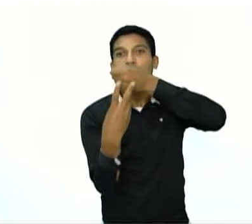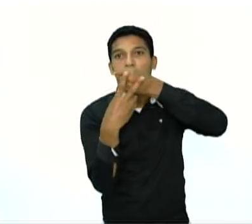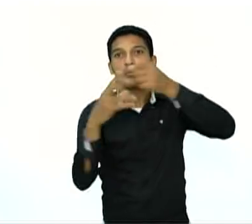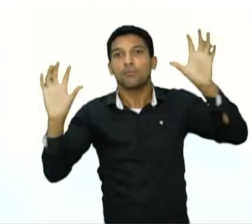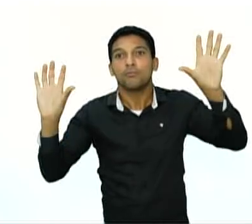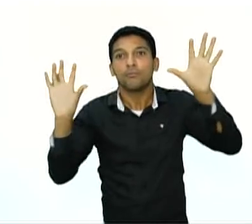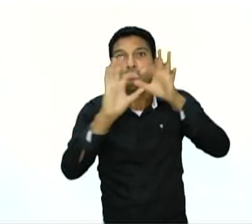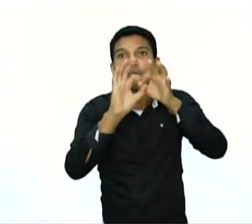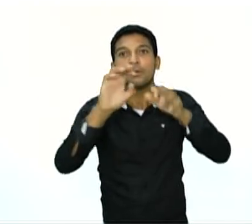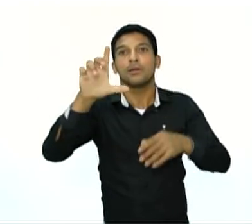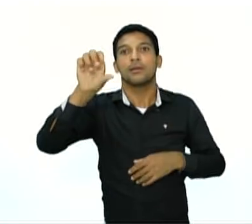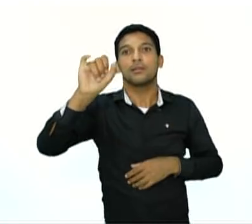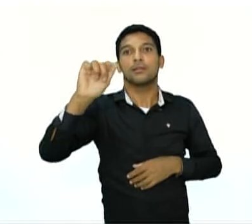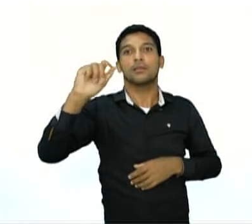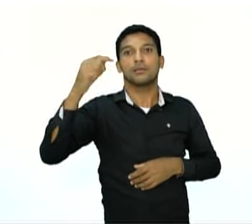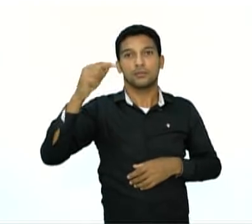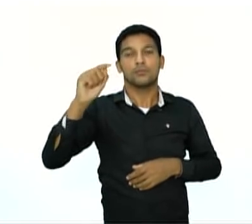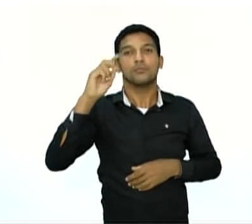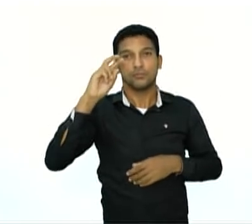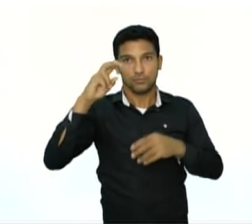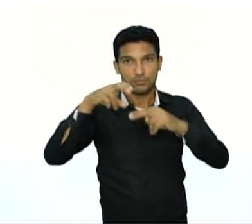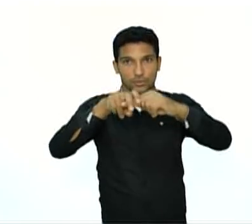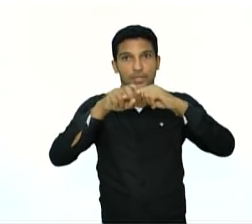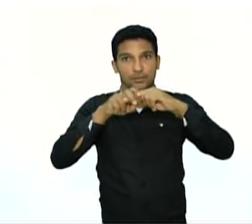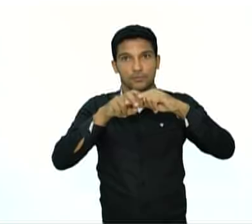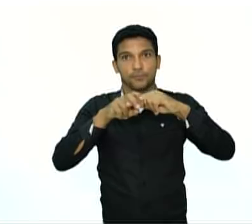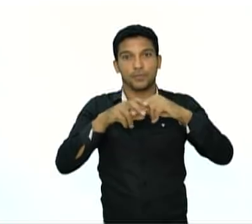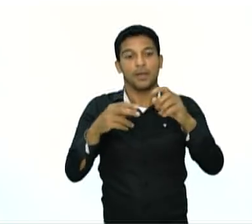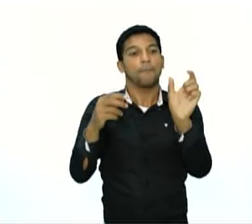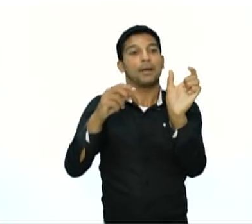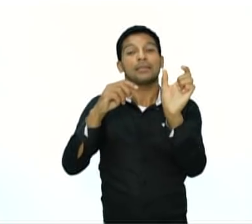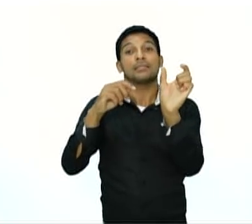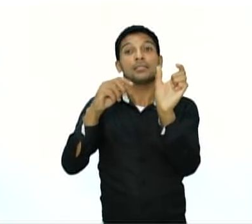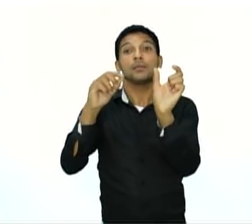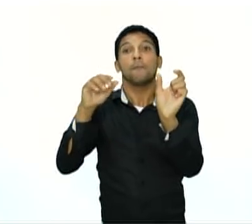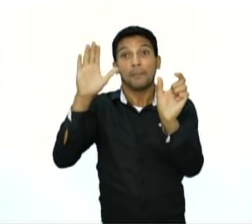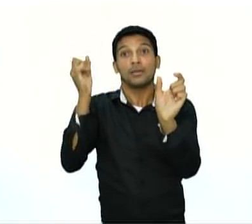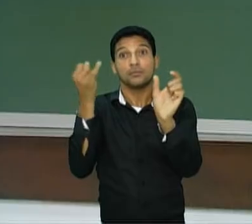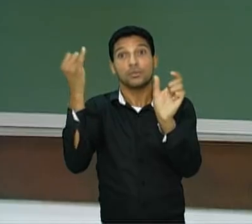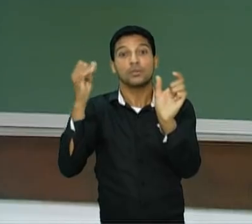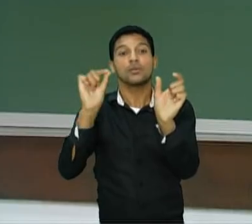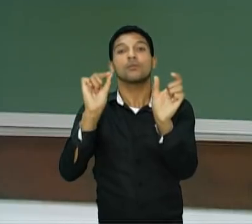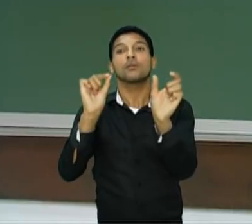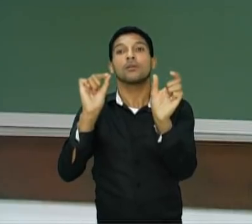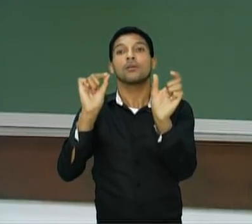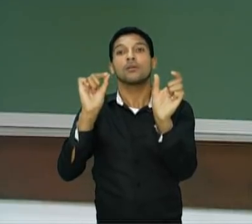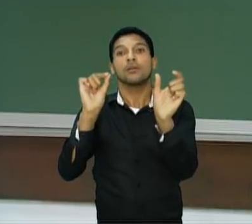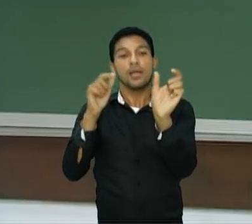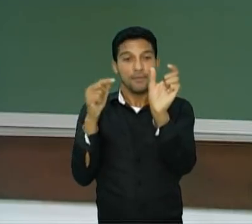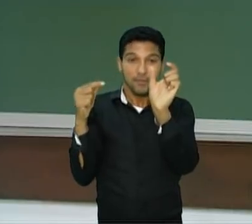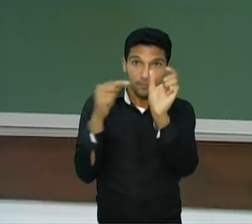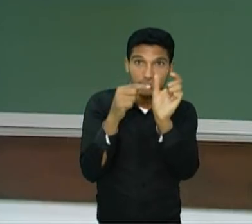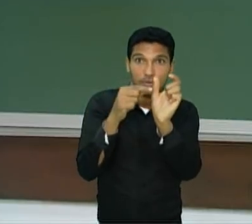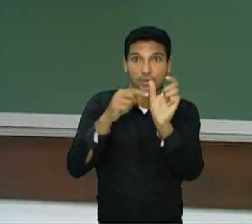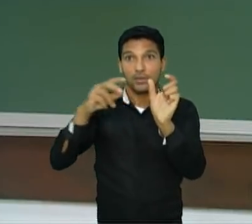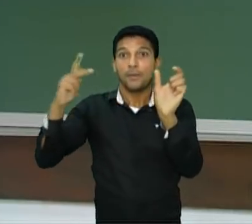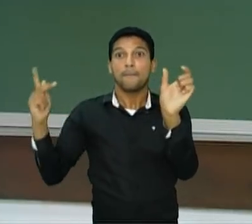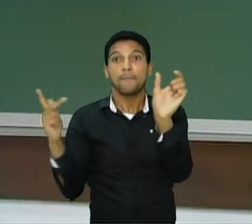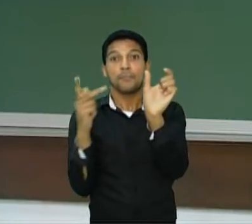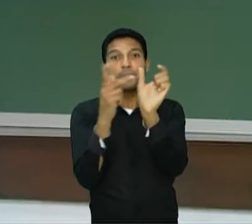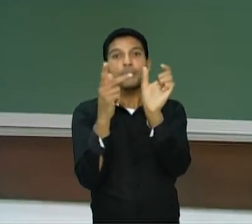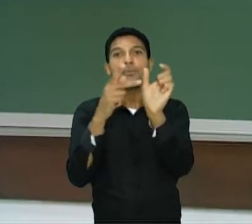mais importante é o predicativo do sujeito, que é o que vem depois. Então, vamos ver aqui. A professora é